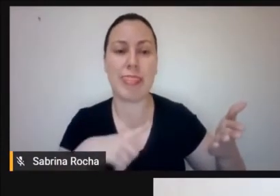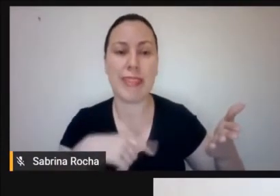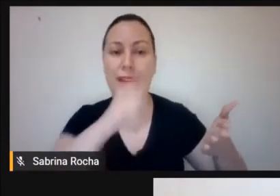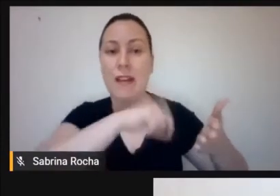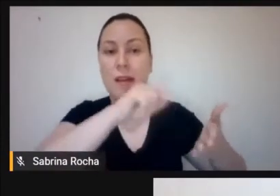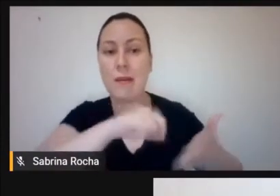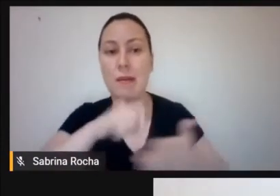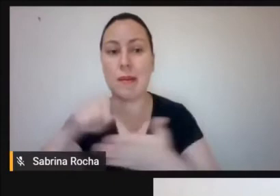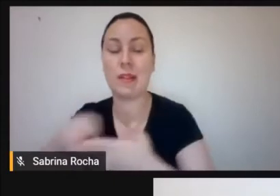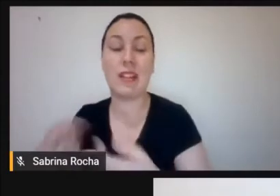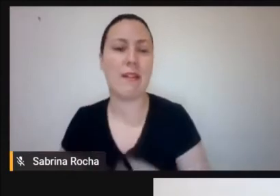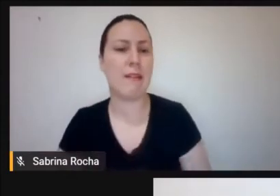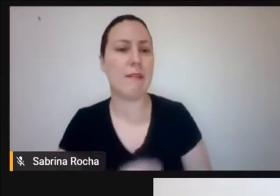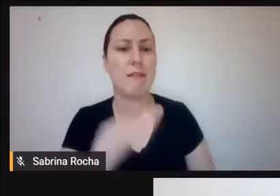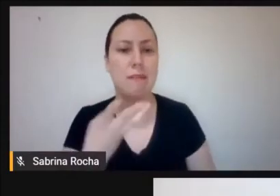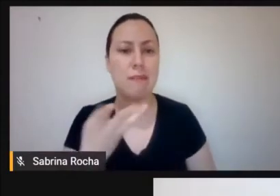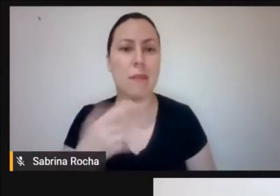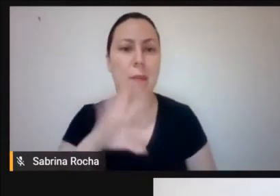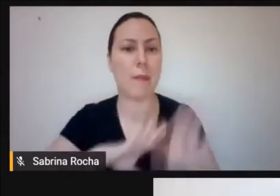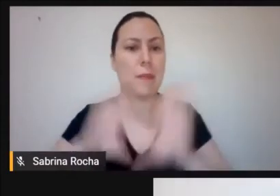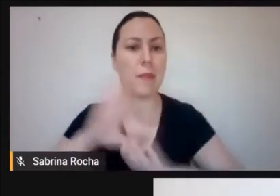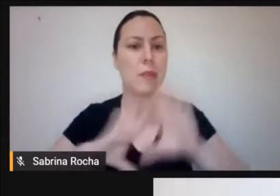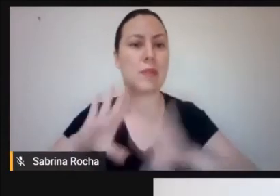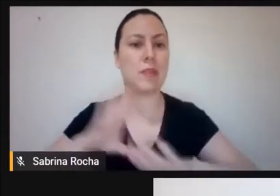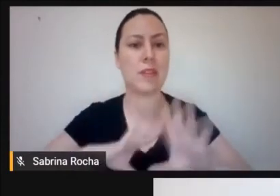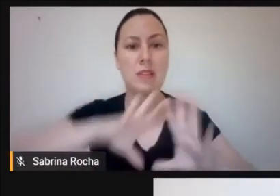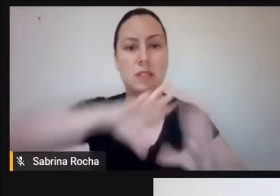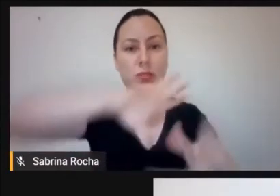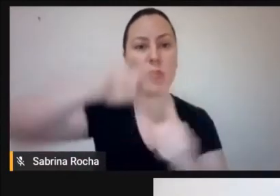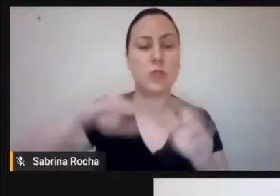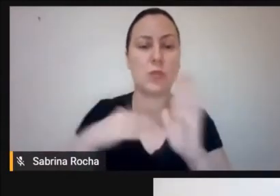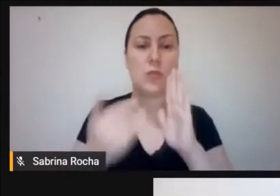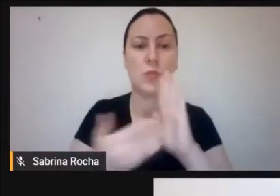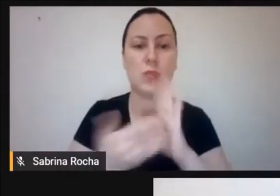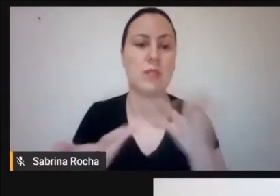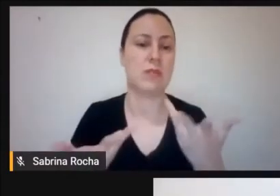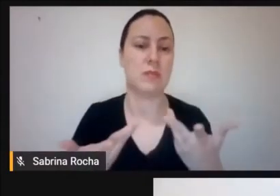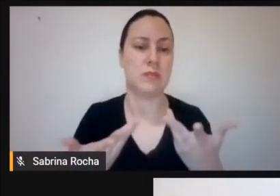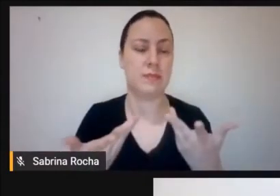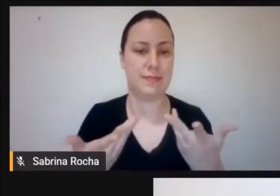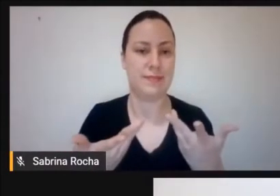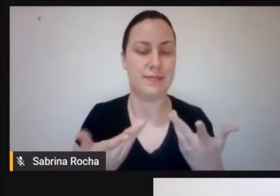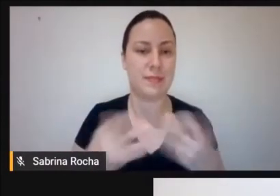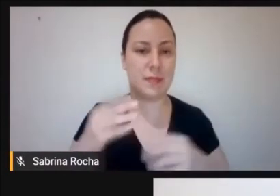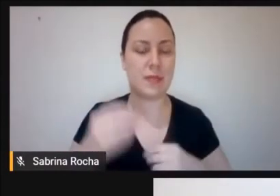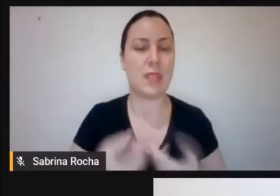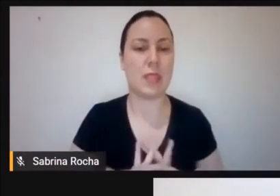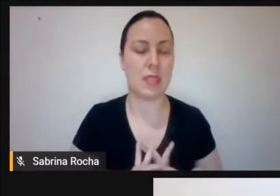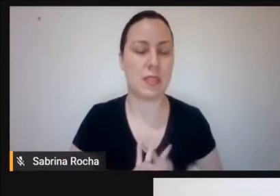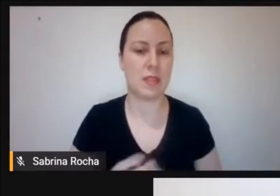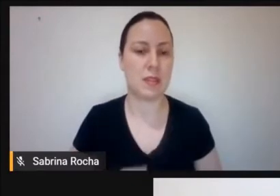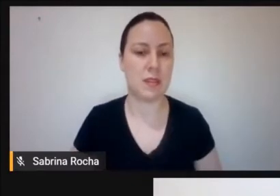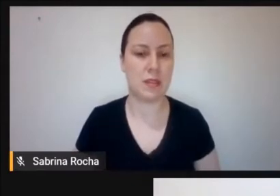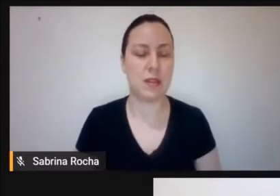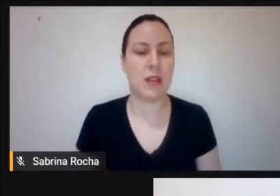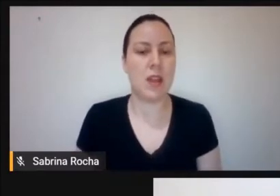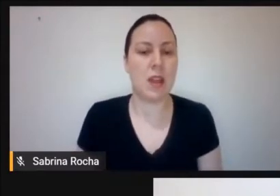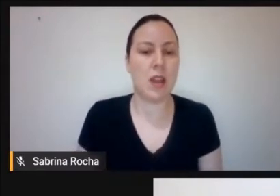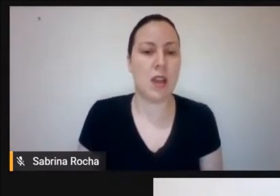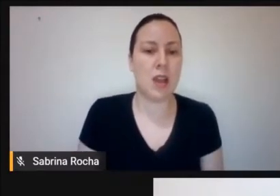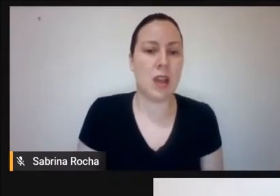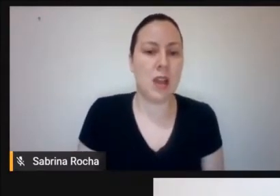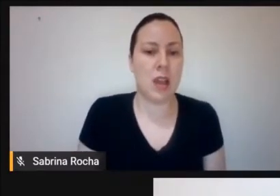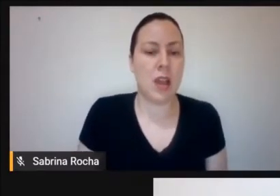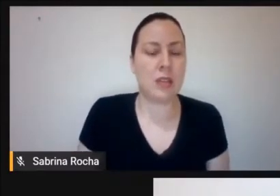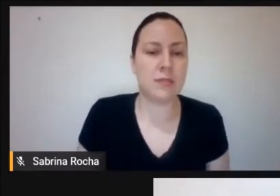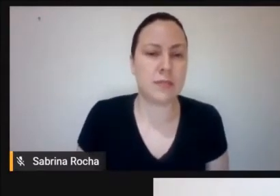gente que fala português no planeta inteiro, até lá em Goa. Outro dia me disseram que lá em Goa não se fala mais tanto